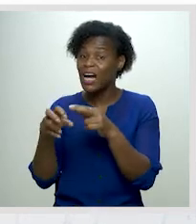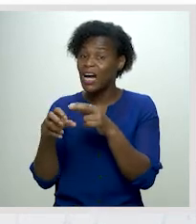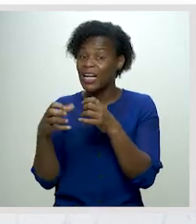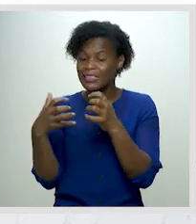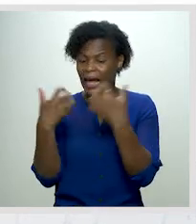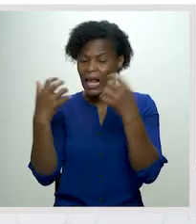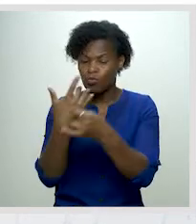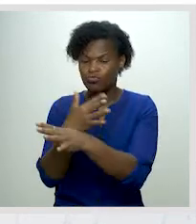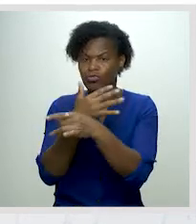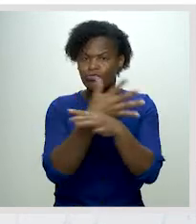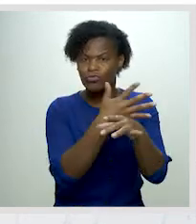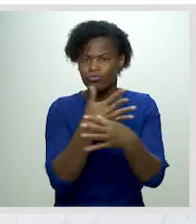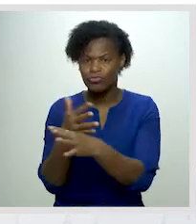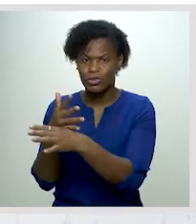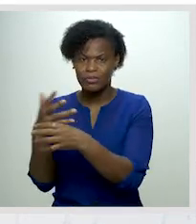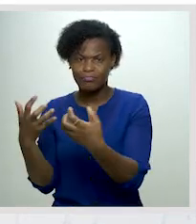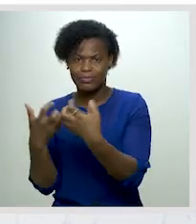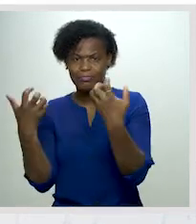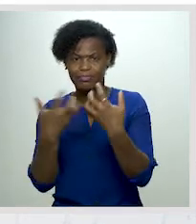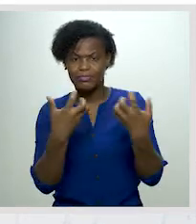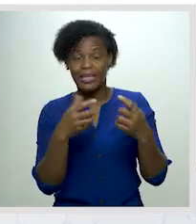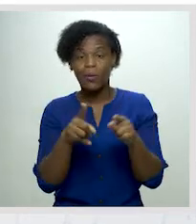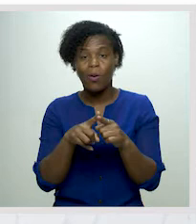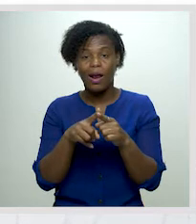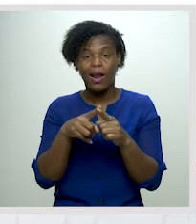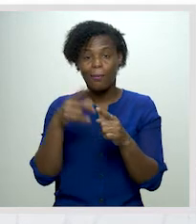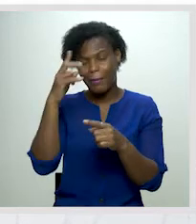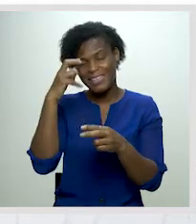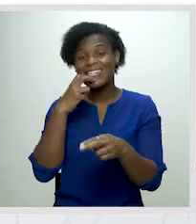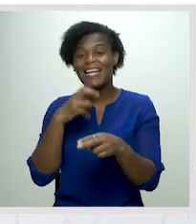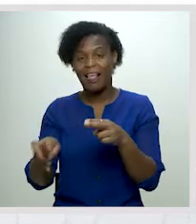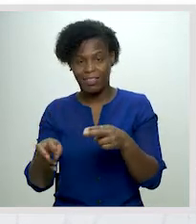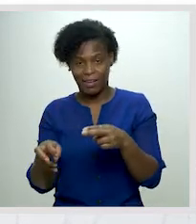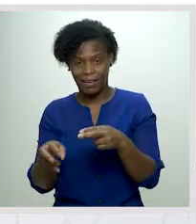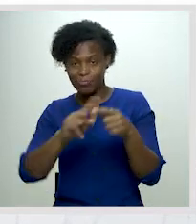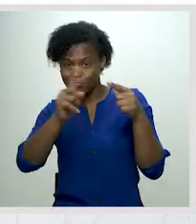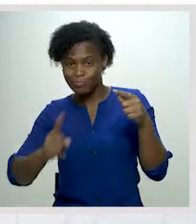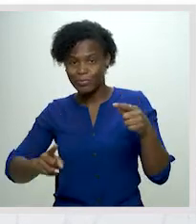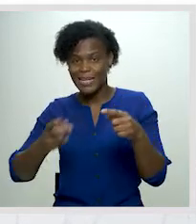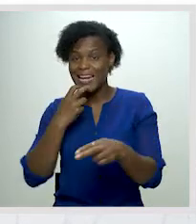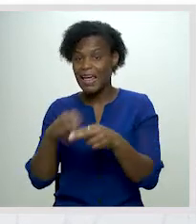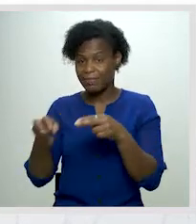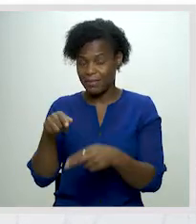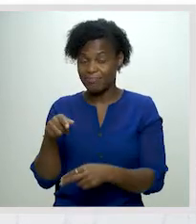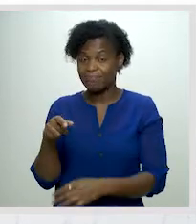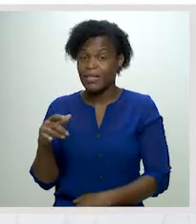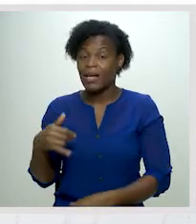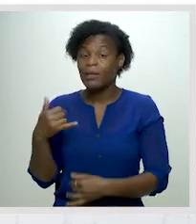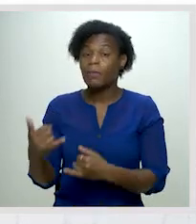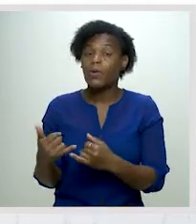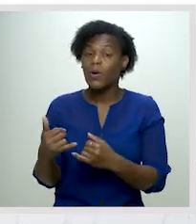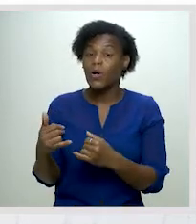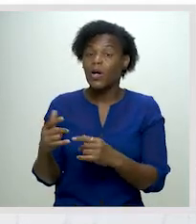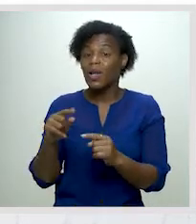que é que significava essas faíscas? Era a simulação das descargas elétricas. Né?